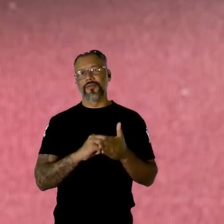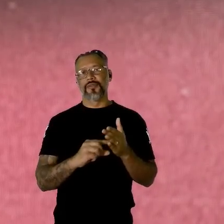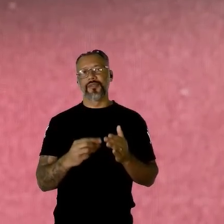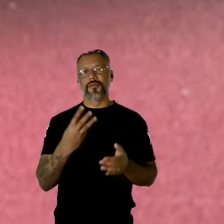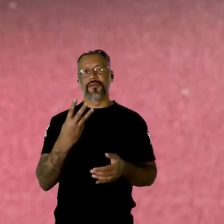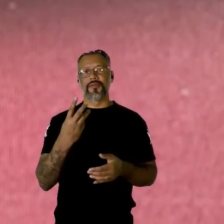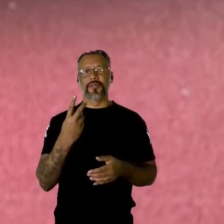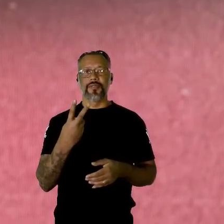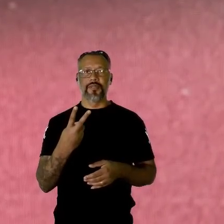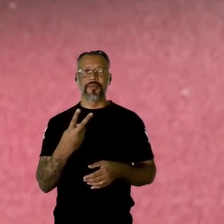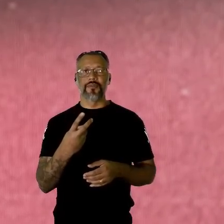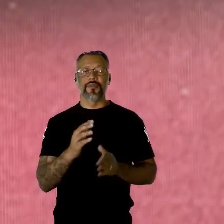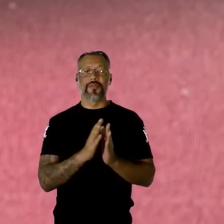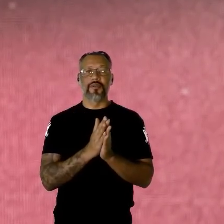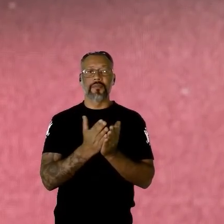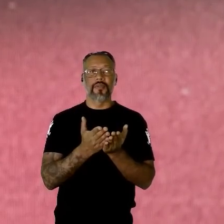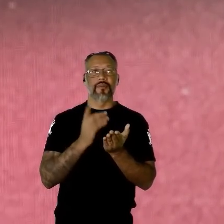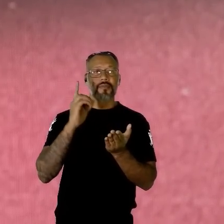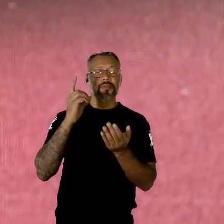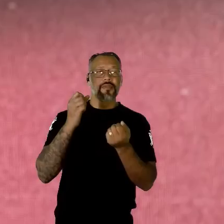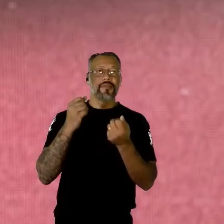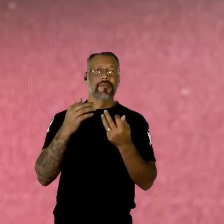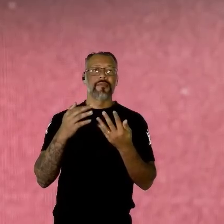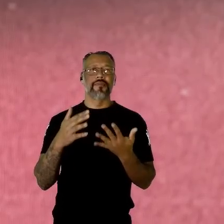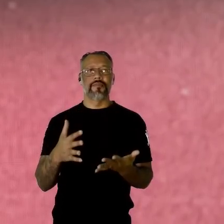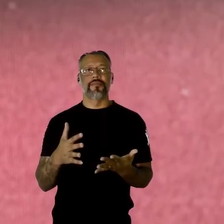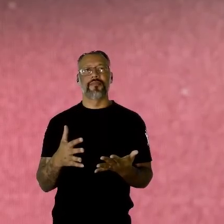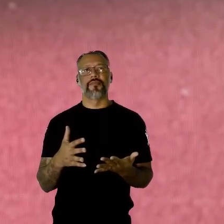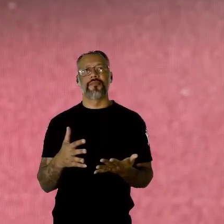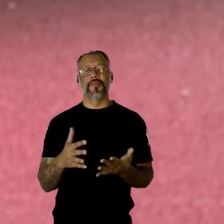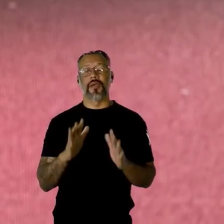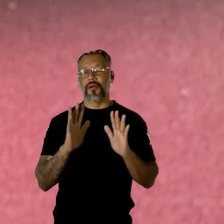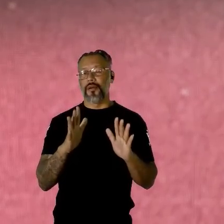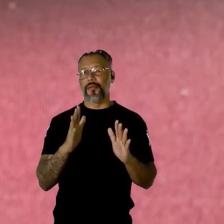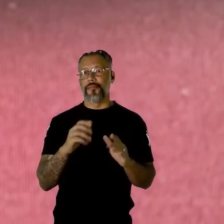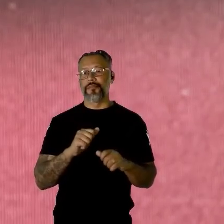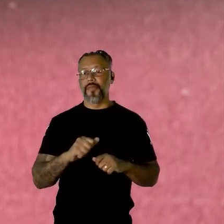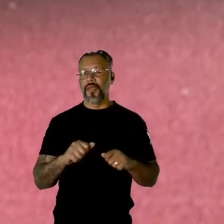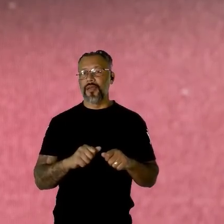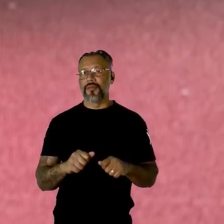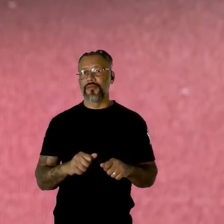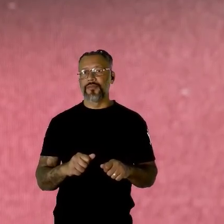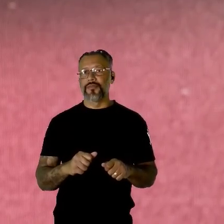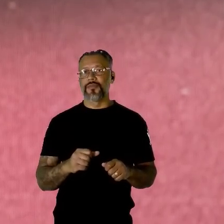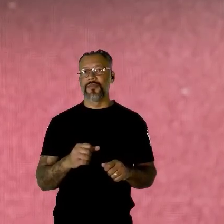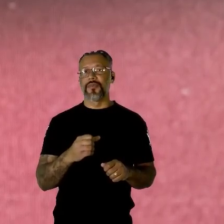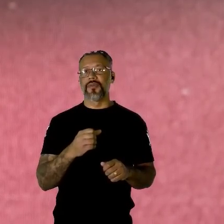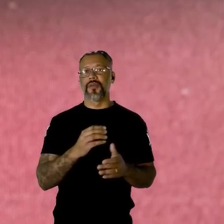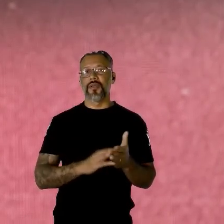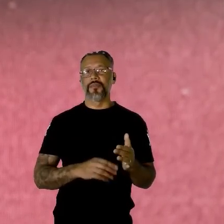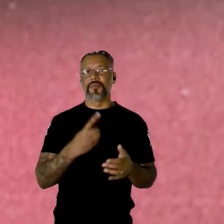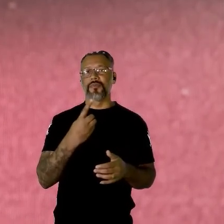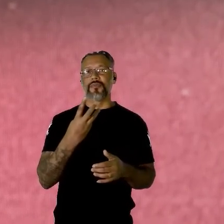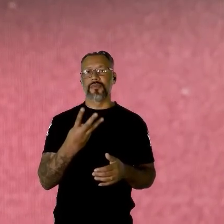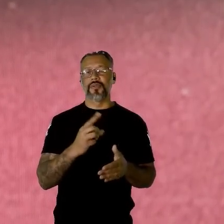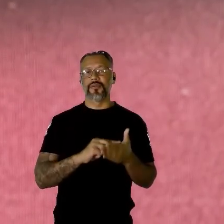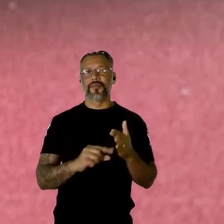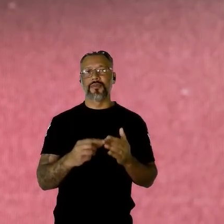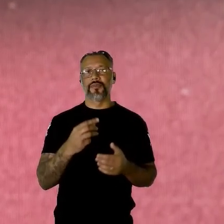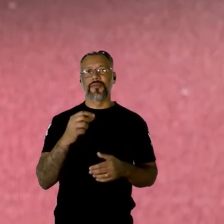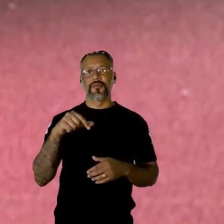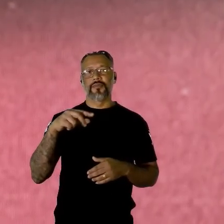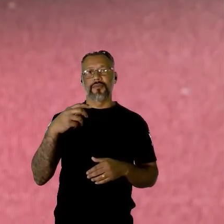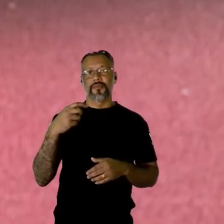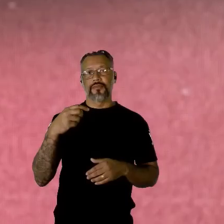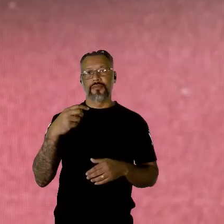a Bíblia diz atos 13:52 os discípulos continuavam